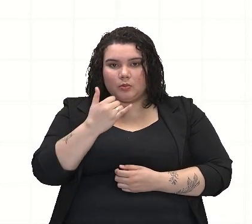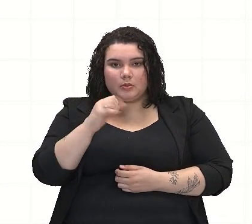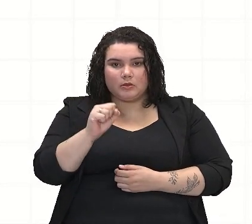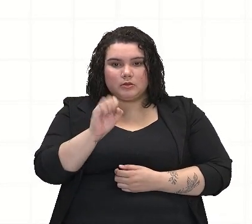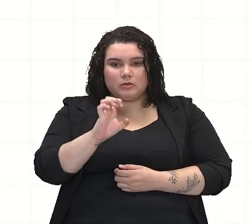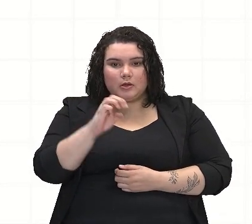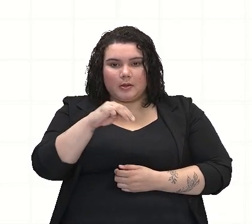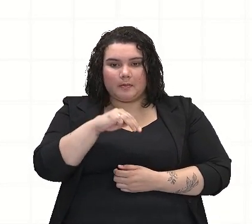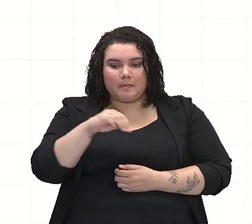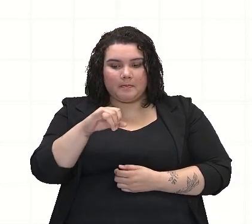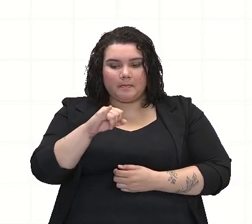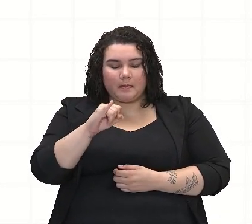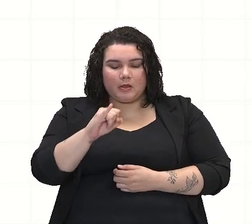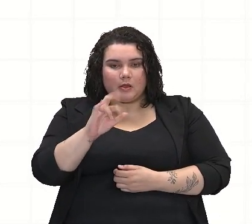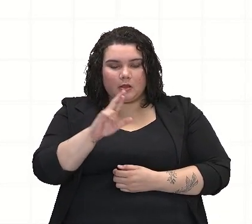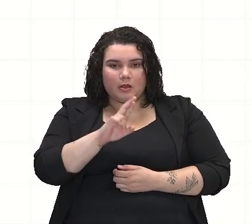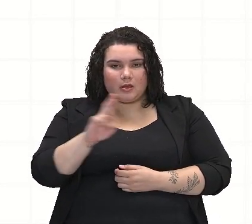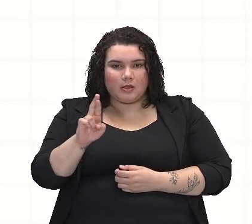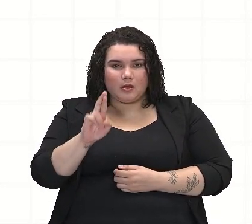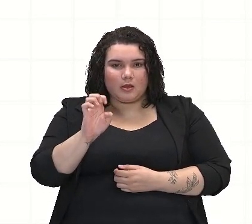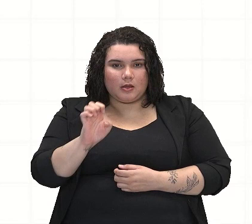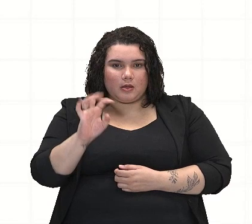Opa!